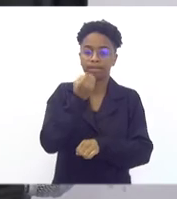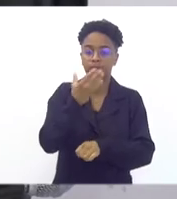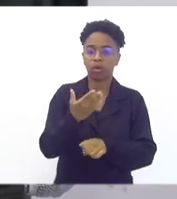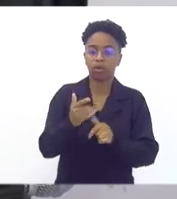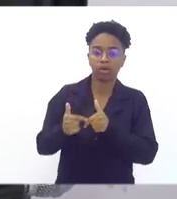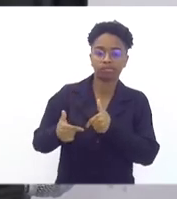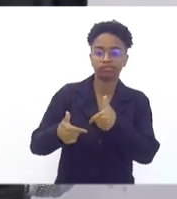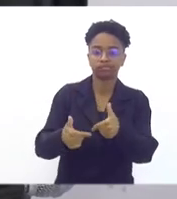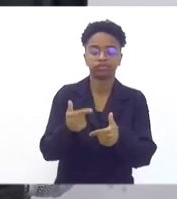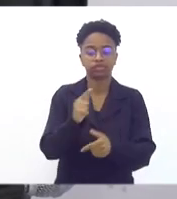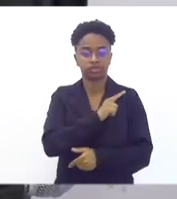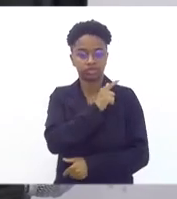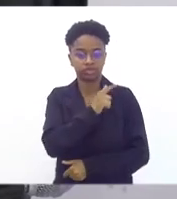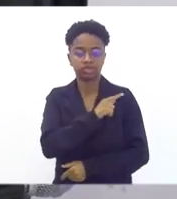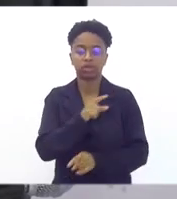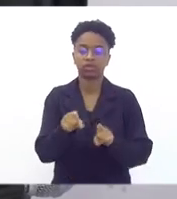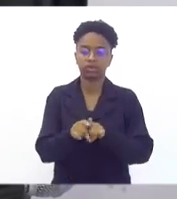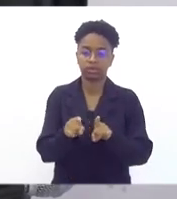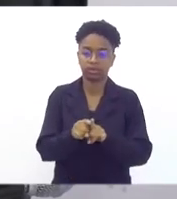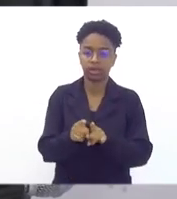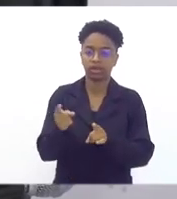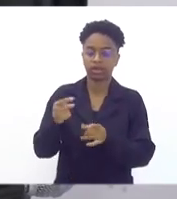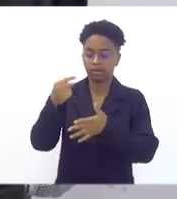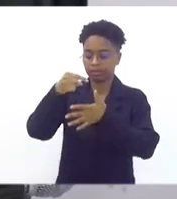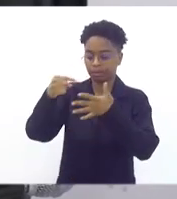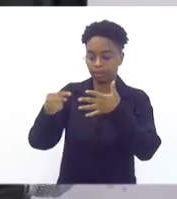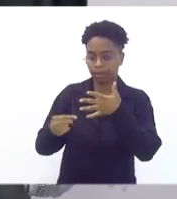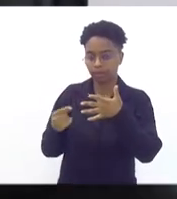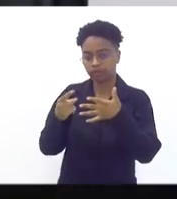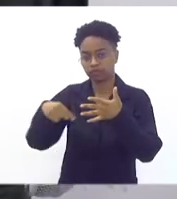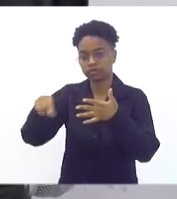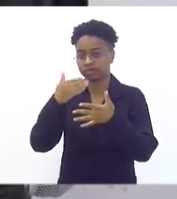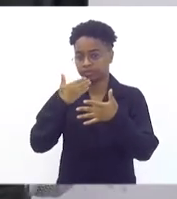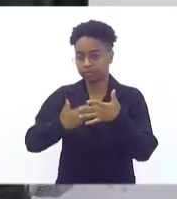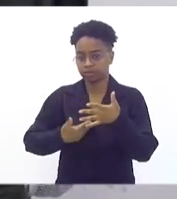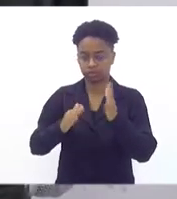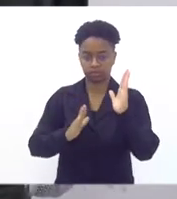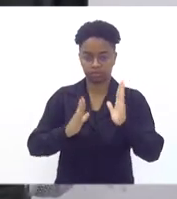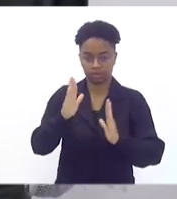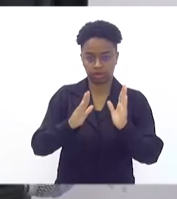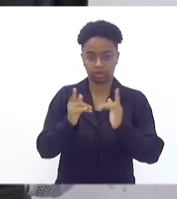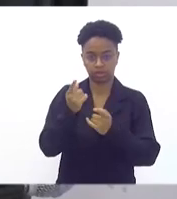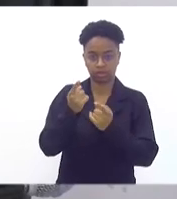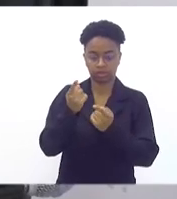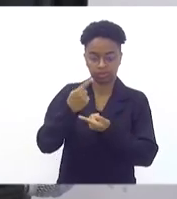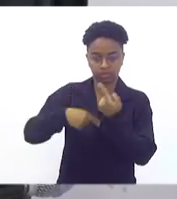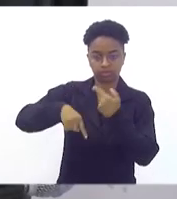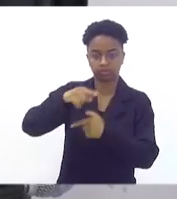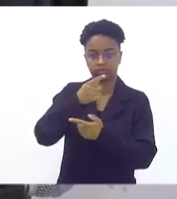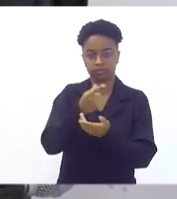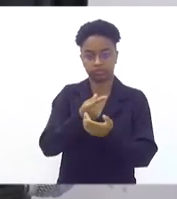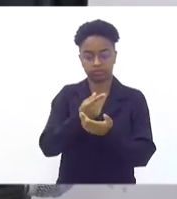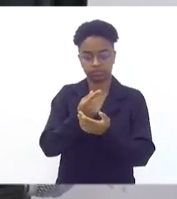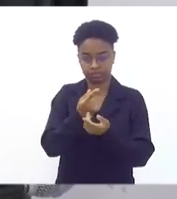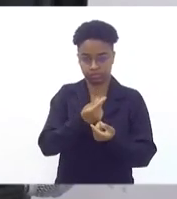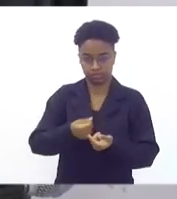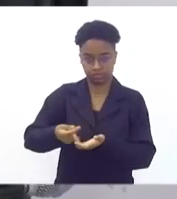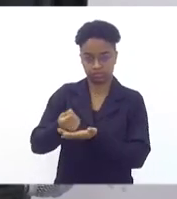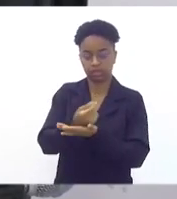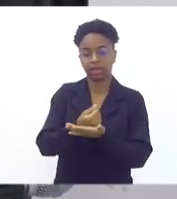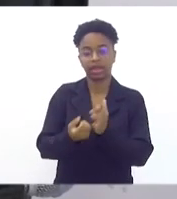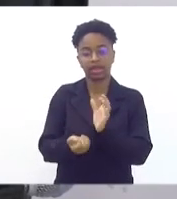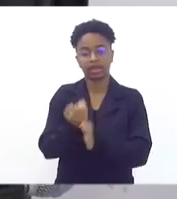de gestão e austeridade requeridas pelo período de recuperação fiscal implementamos projetos estruturantes do campo da